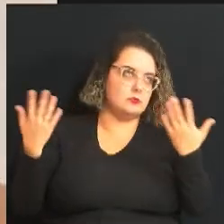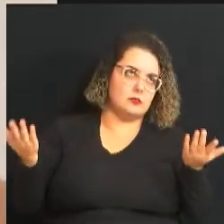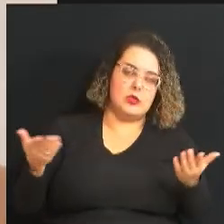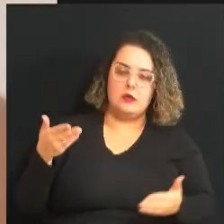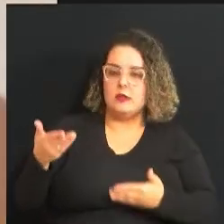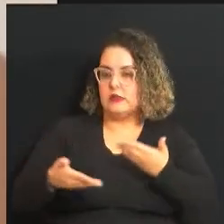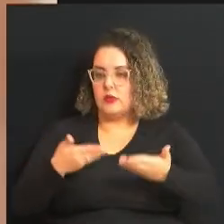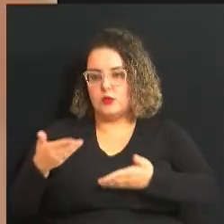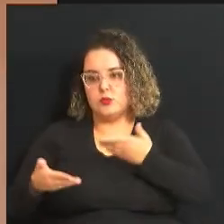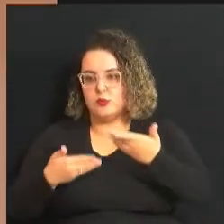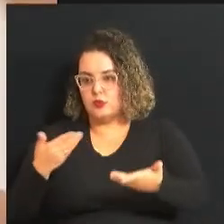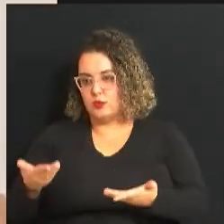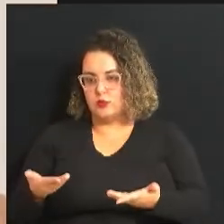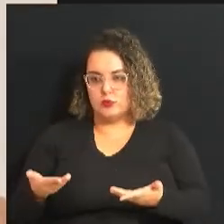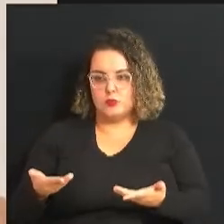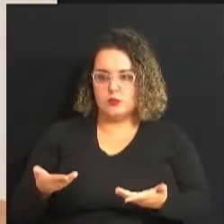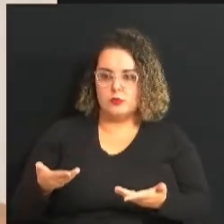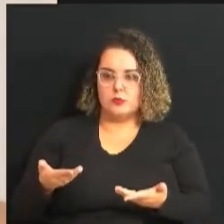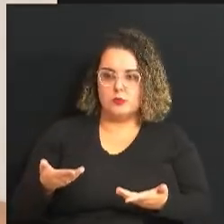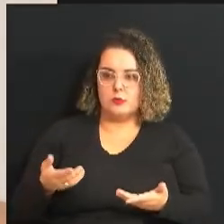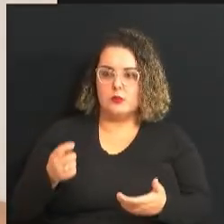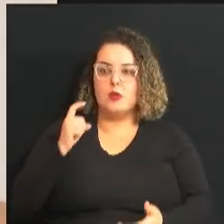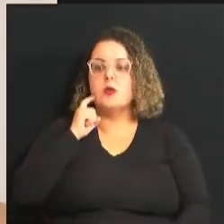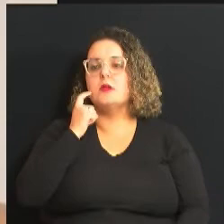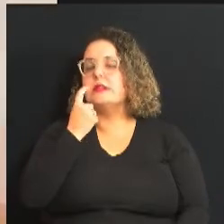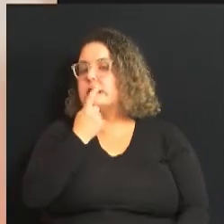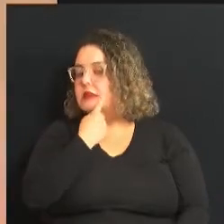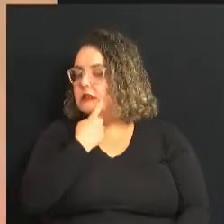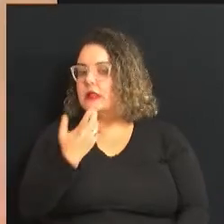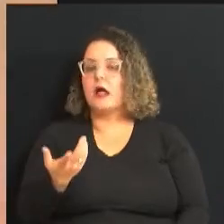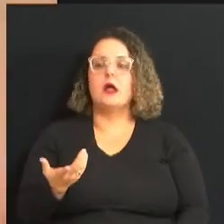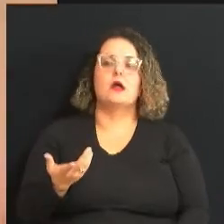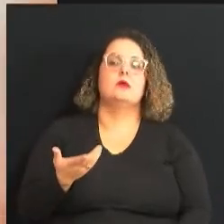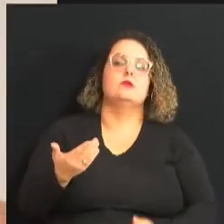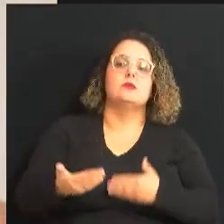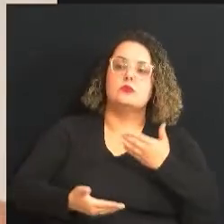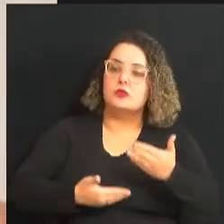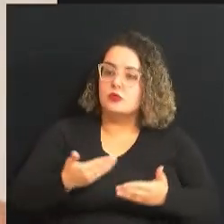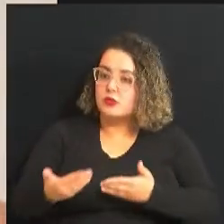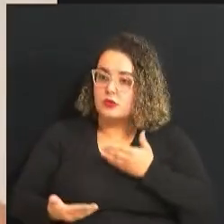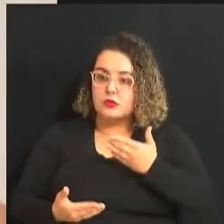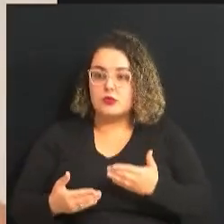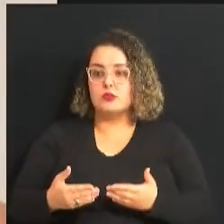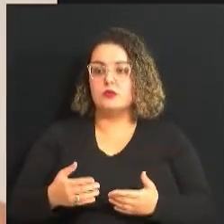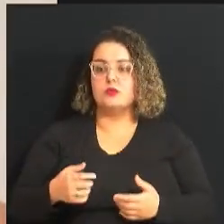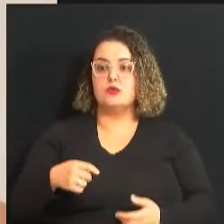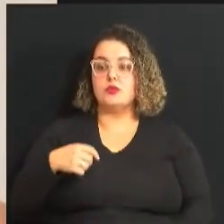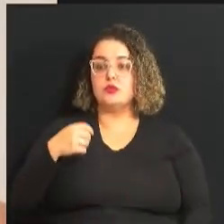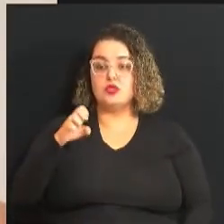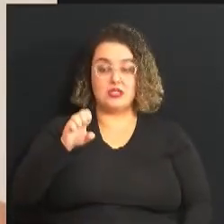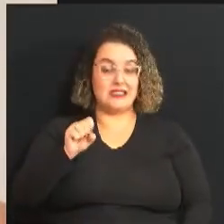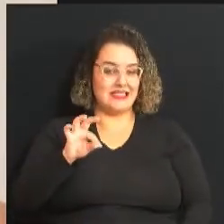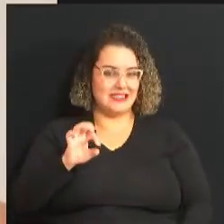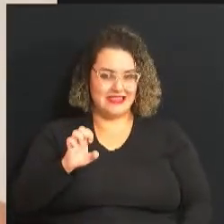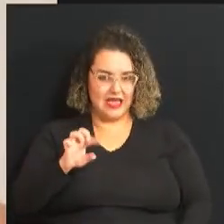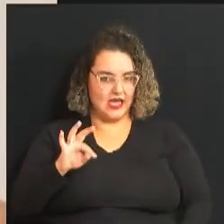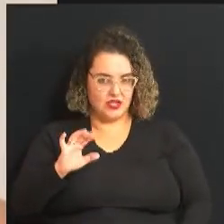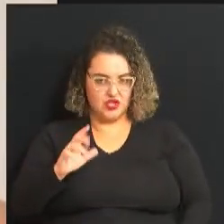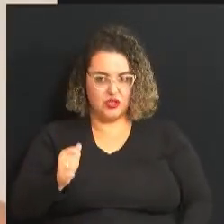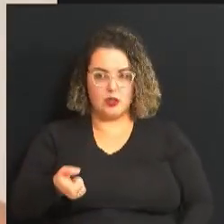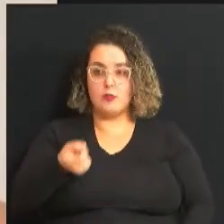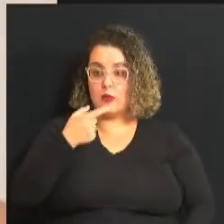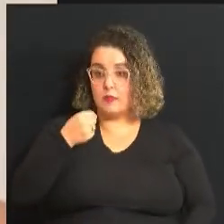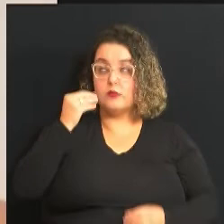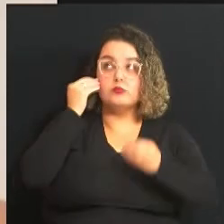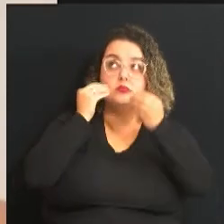tratamento, um tratamento dentário, vou fazer um tratamento de estética que usa algumas medicações, às